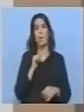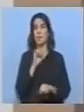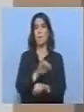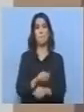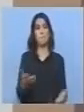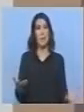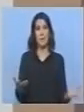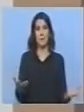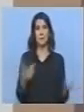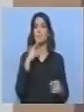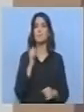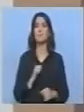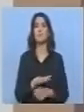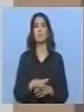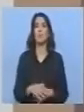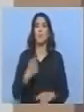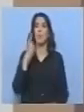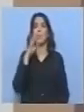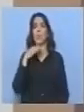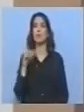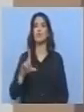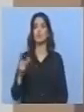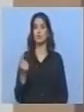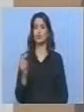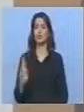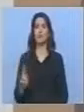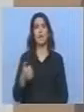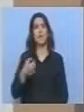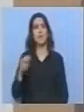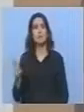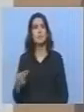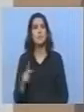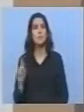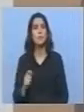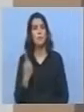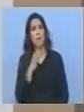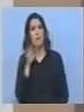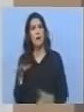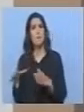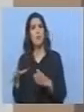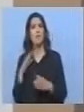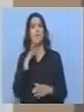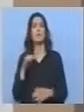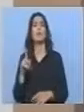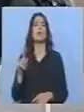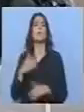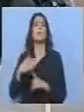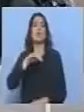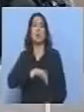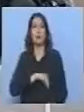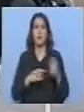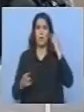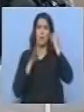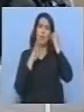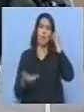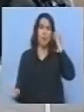numa situação em que um quarto em Lisboa custa 500 euros por mês a uma família e uma família média portuguesa não tem rendimentos que permitam